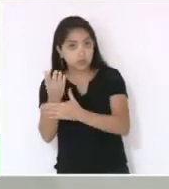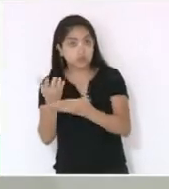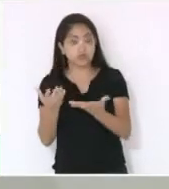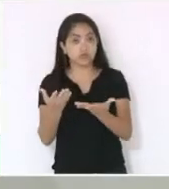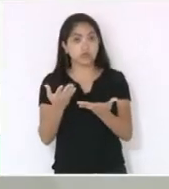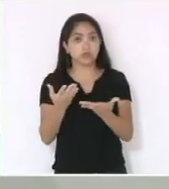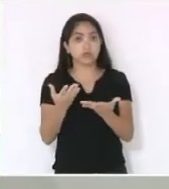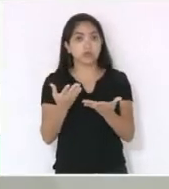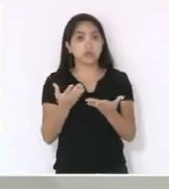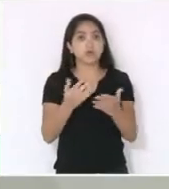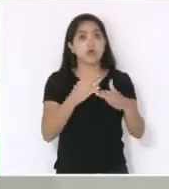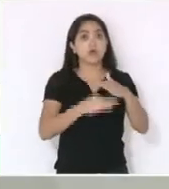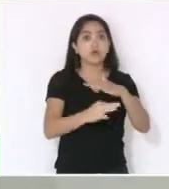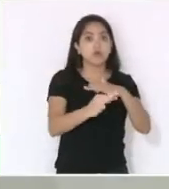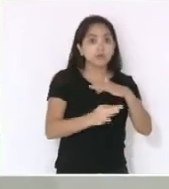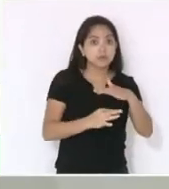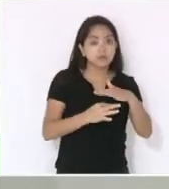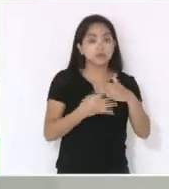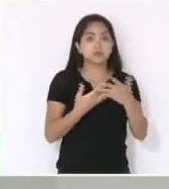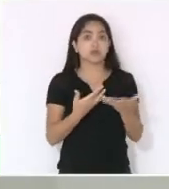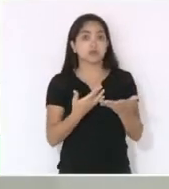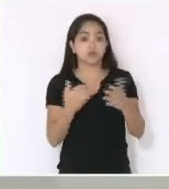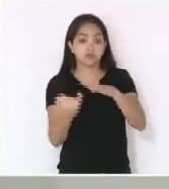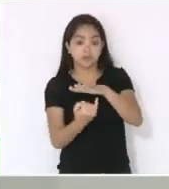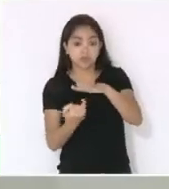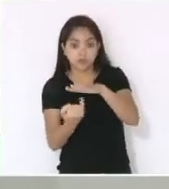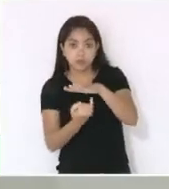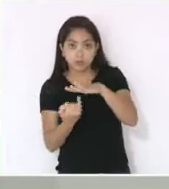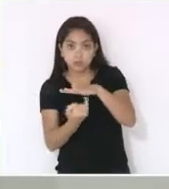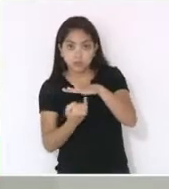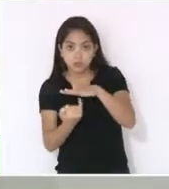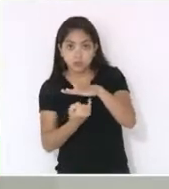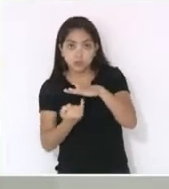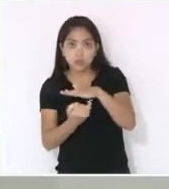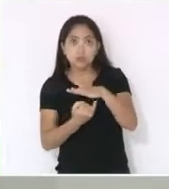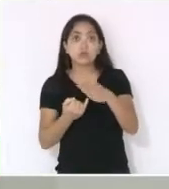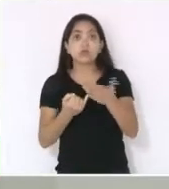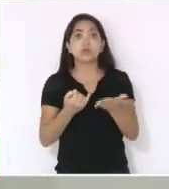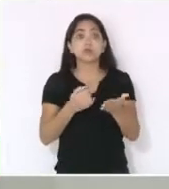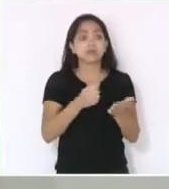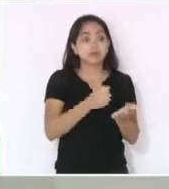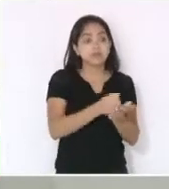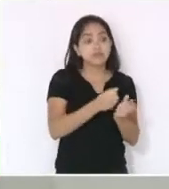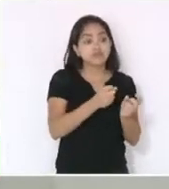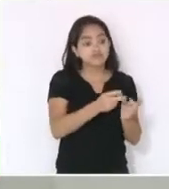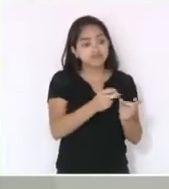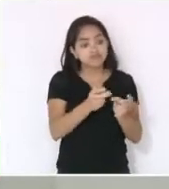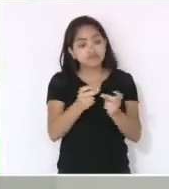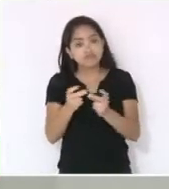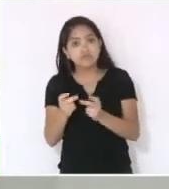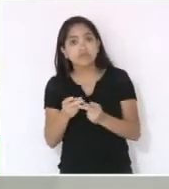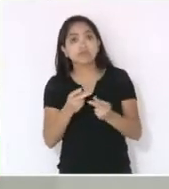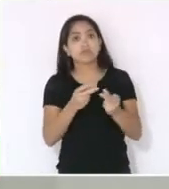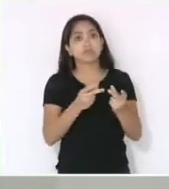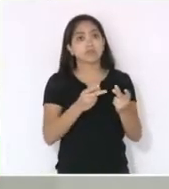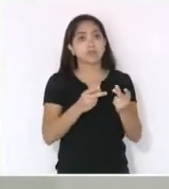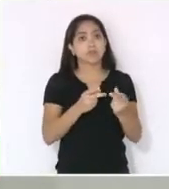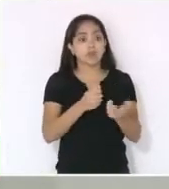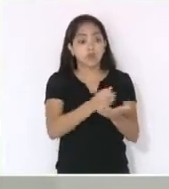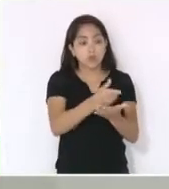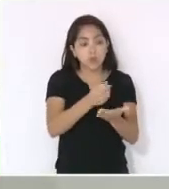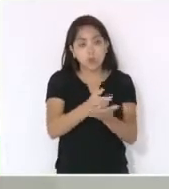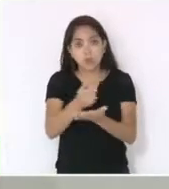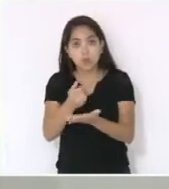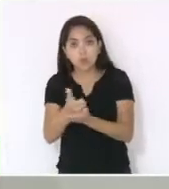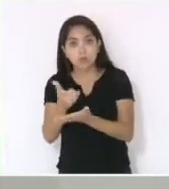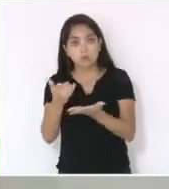de serviços, para as indústrias que compram insumos em Santa Catarina e também para os comércios,